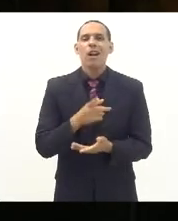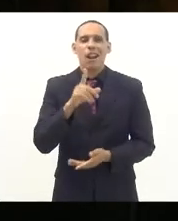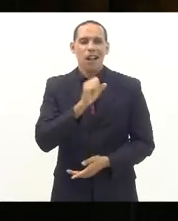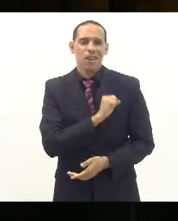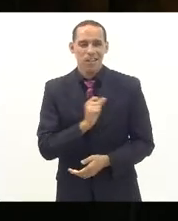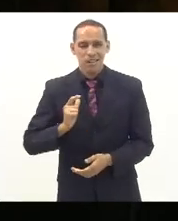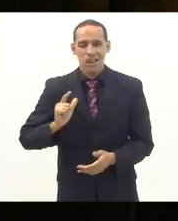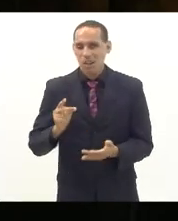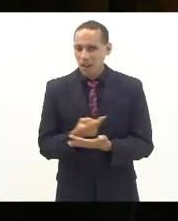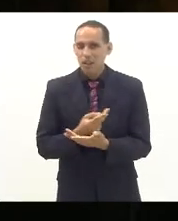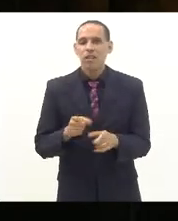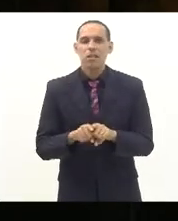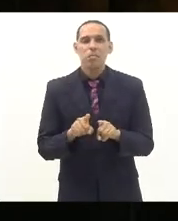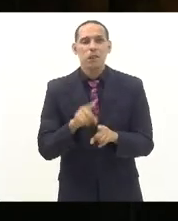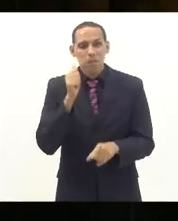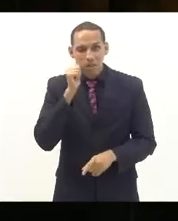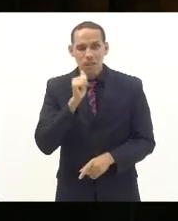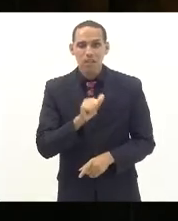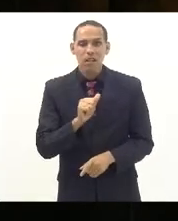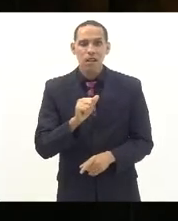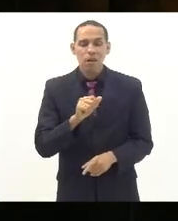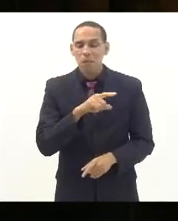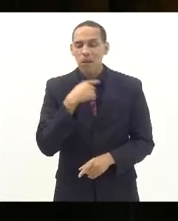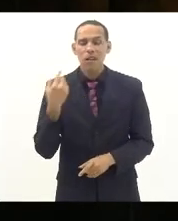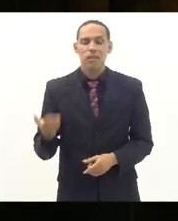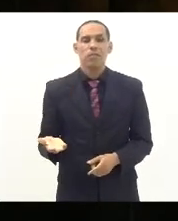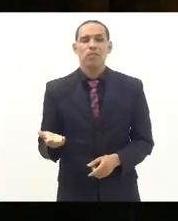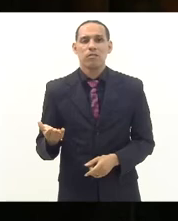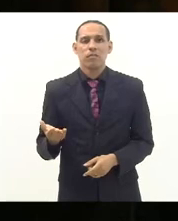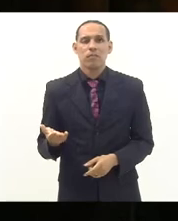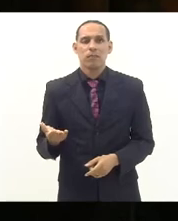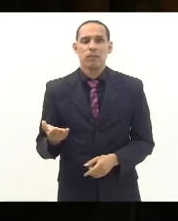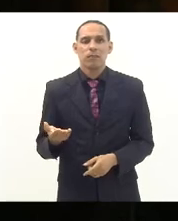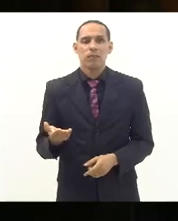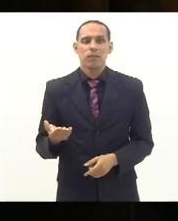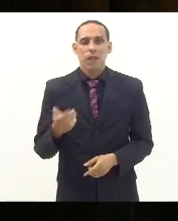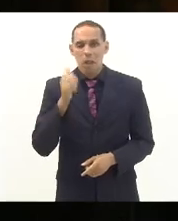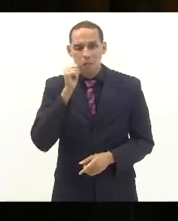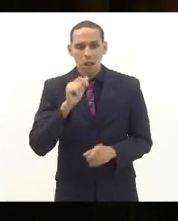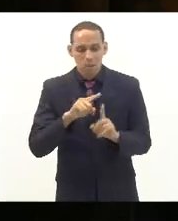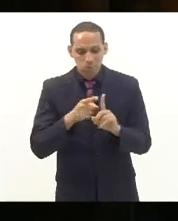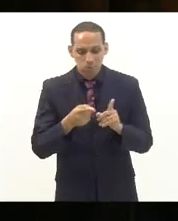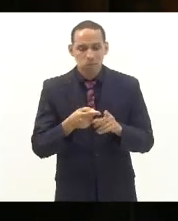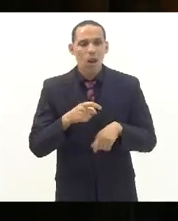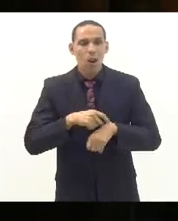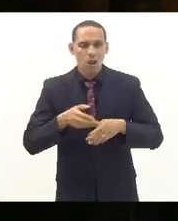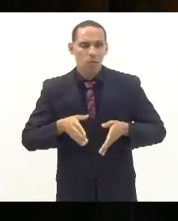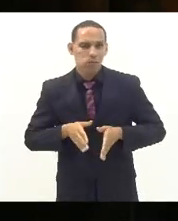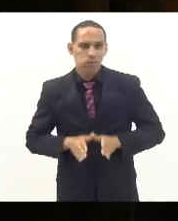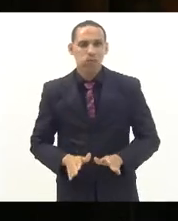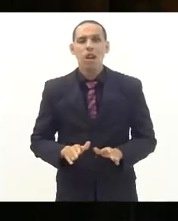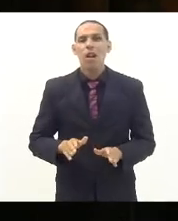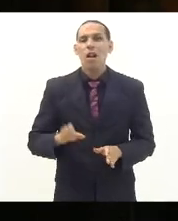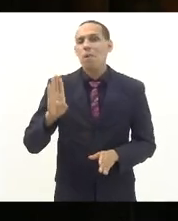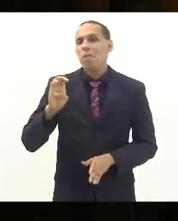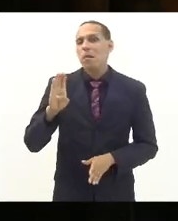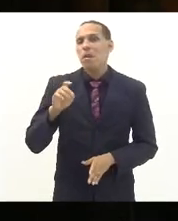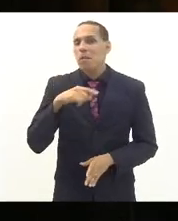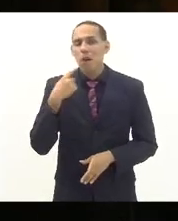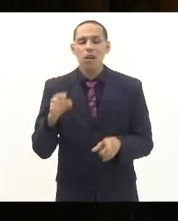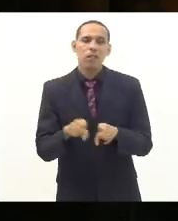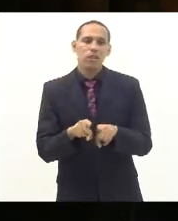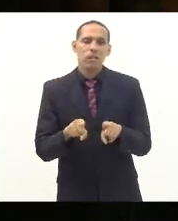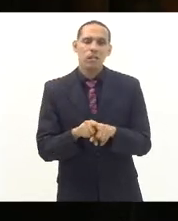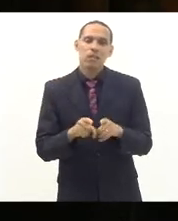Gonçalo de uma mulher que morreu de uma parturiente que morreu e ainda o bebê também morreu